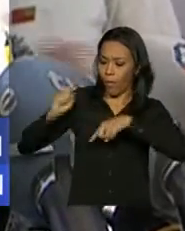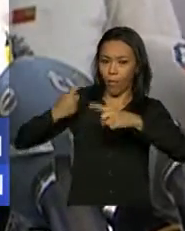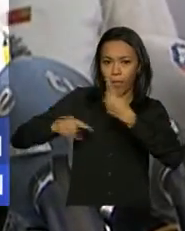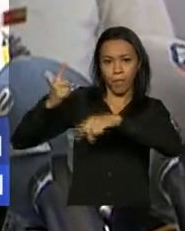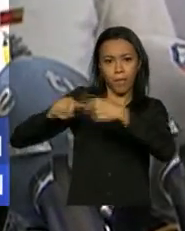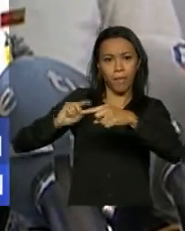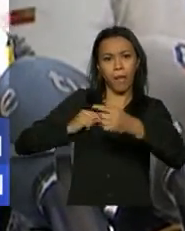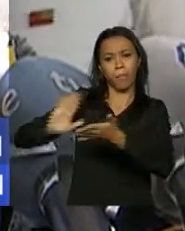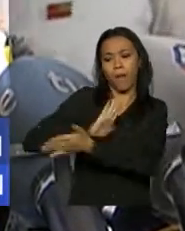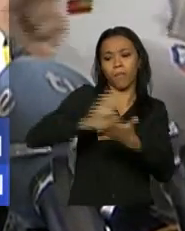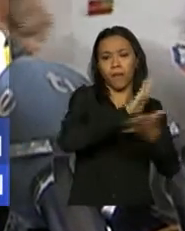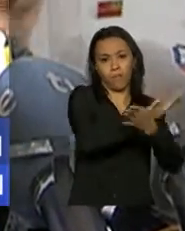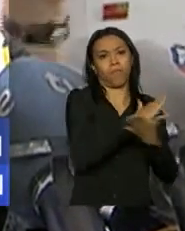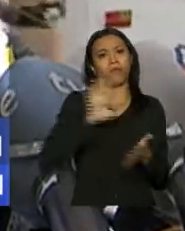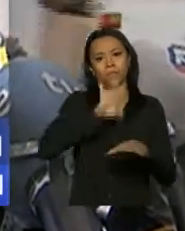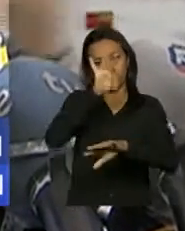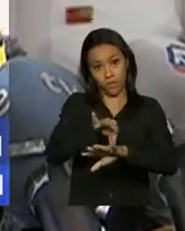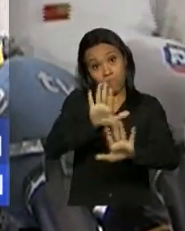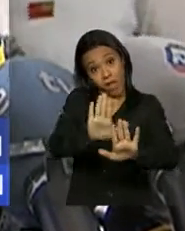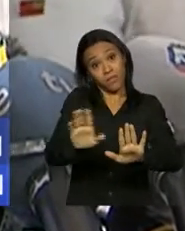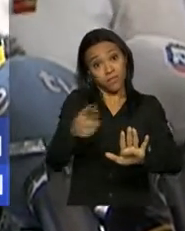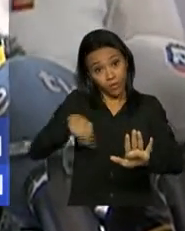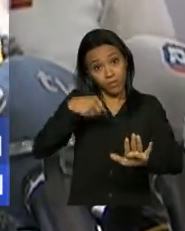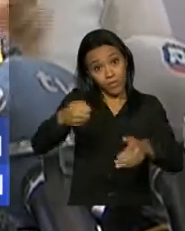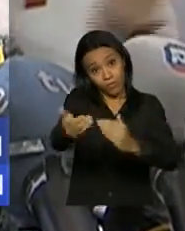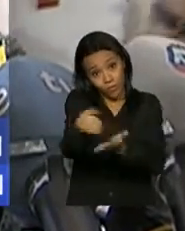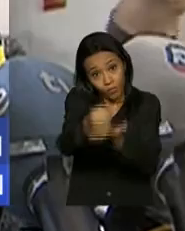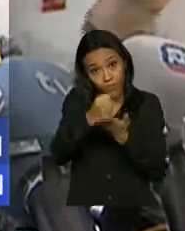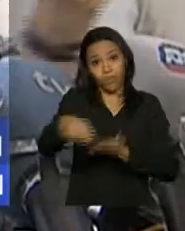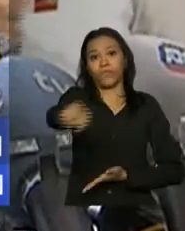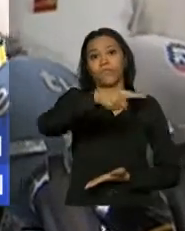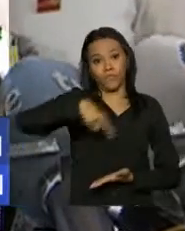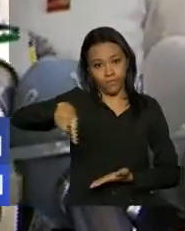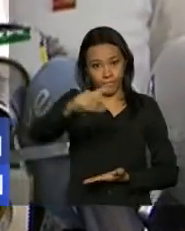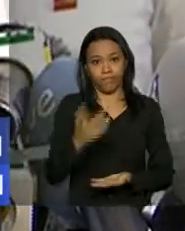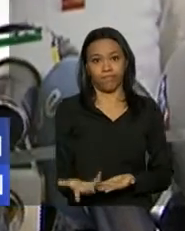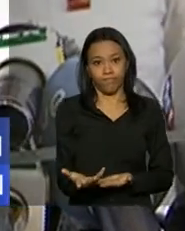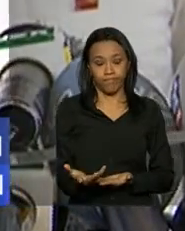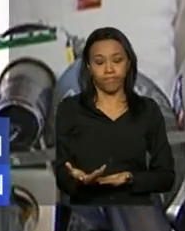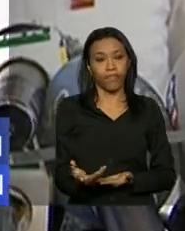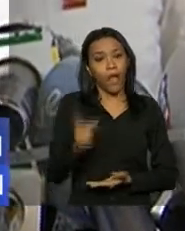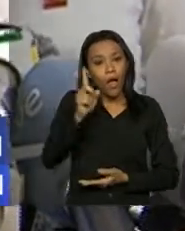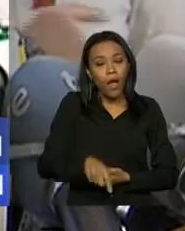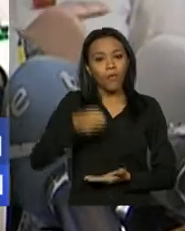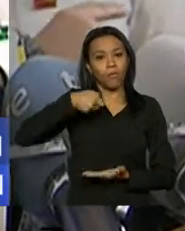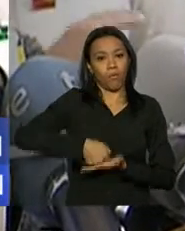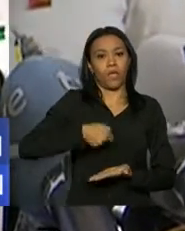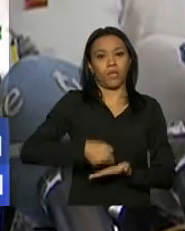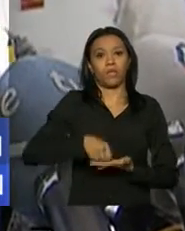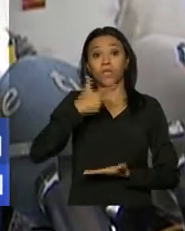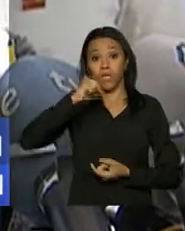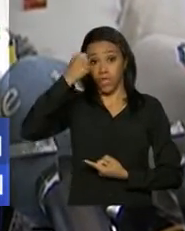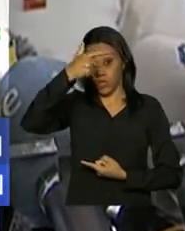extermínio dos mosquitos. Agora, nós precisamos de vocês. Essa é uma obrigação do